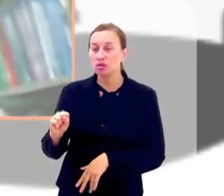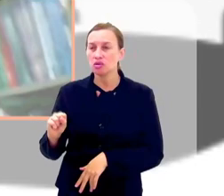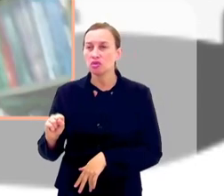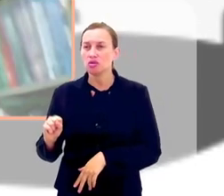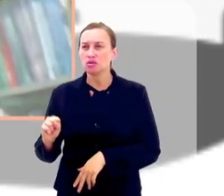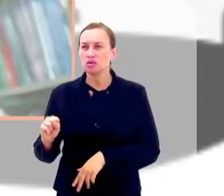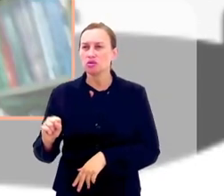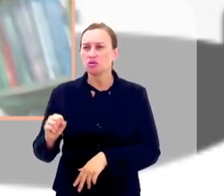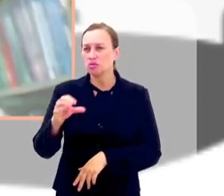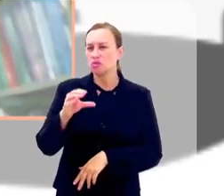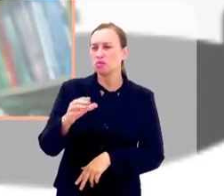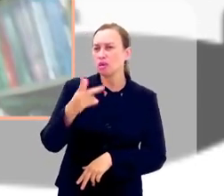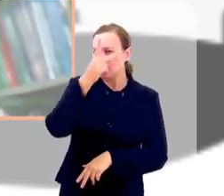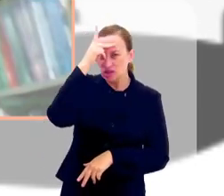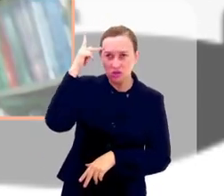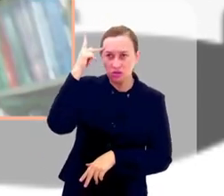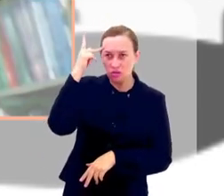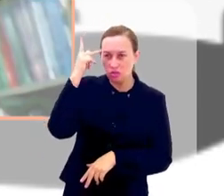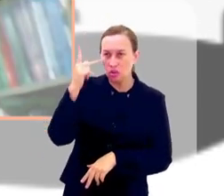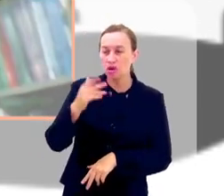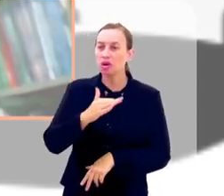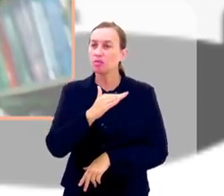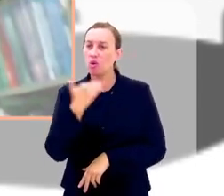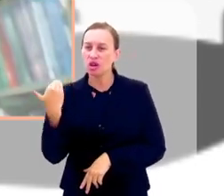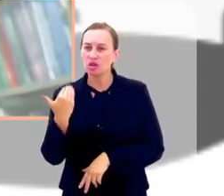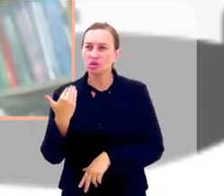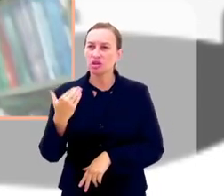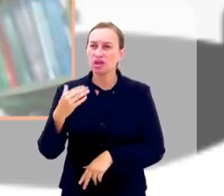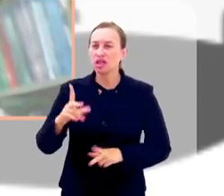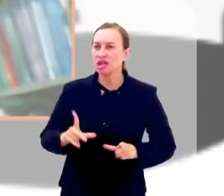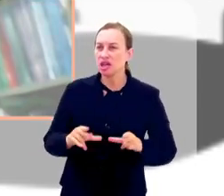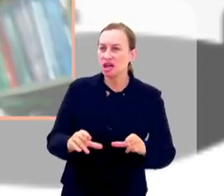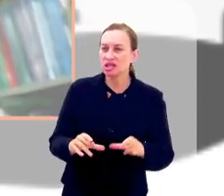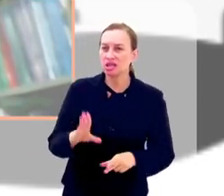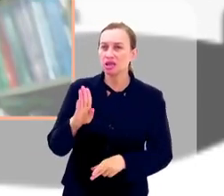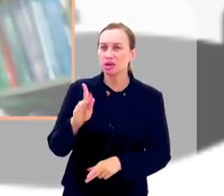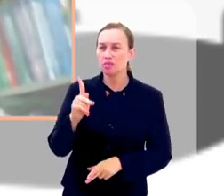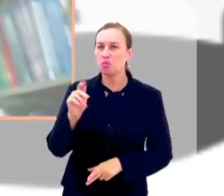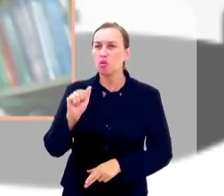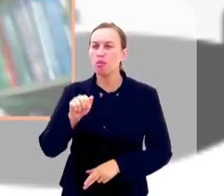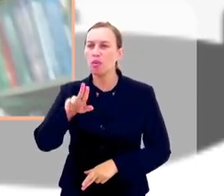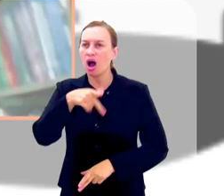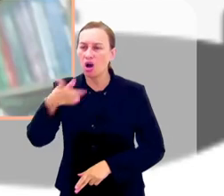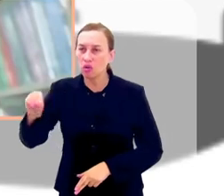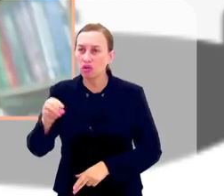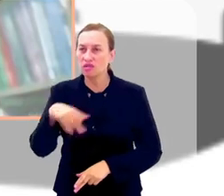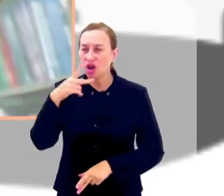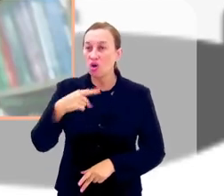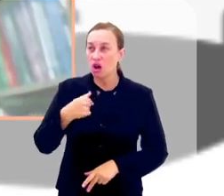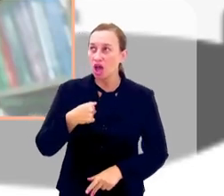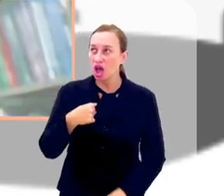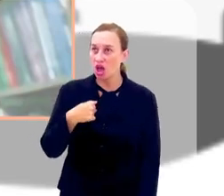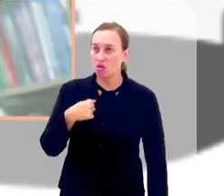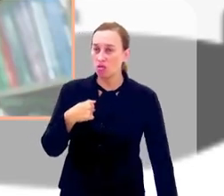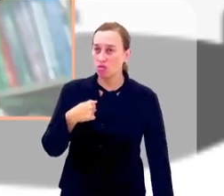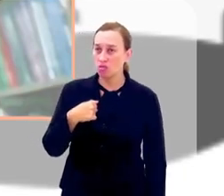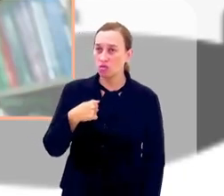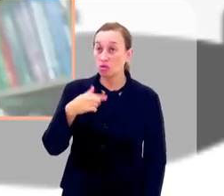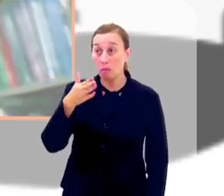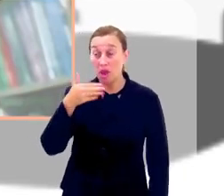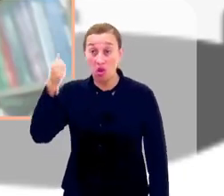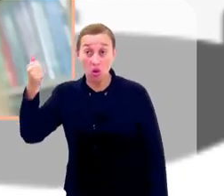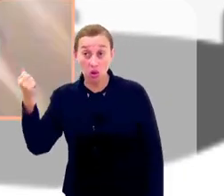fase terminal de câncer de pulmão dizer para mim o seguinte: Cristina, eu tenho uma vantagem sobre